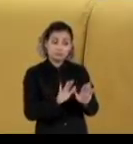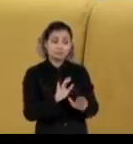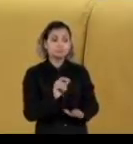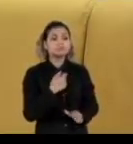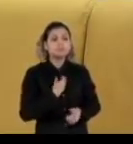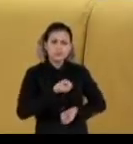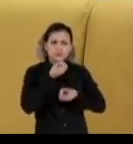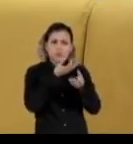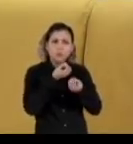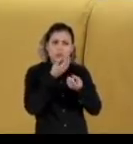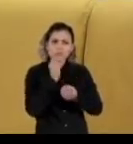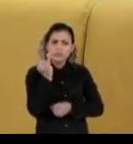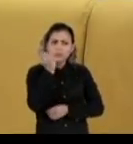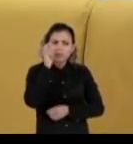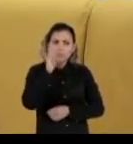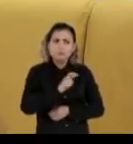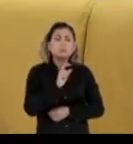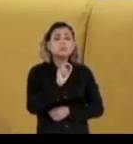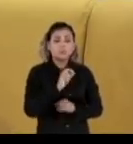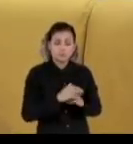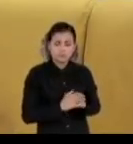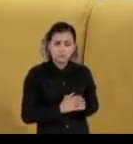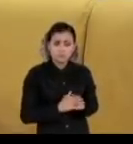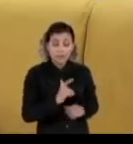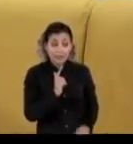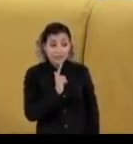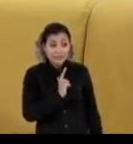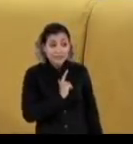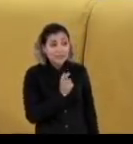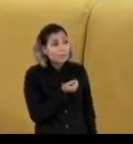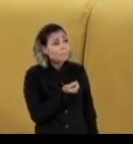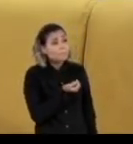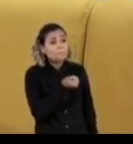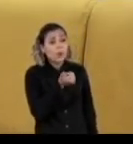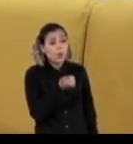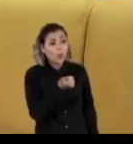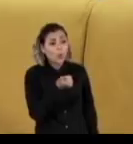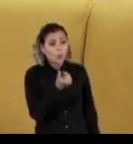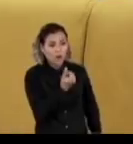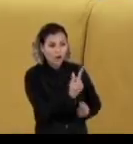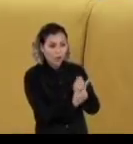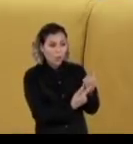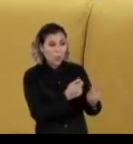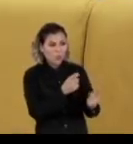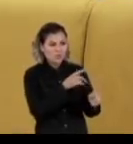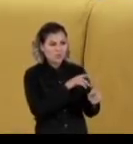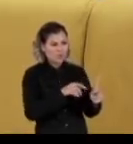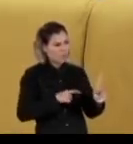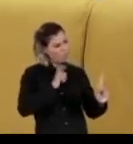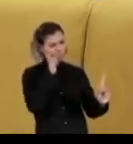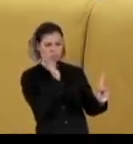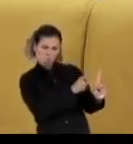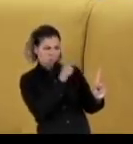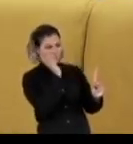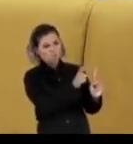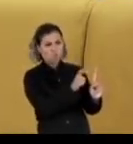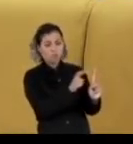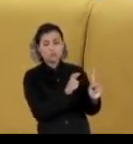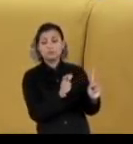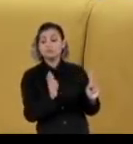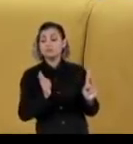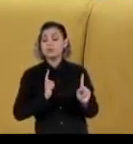dado interessante é que a gente tem poucos envolvidos que são autores e poucos que são vítimas, mas eu tenho